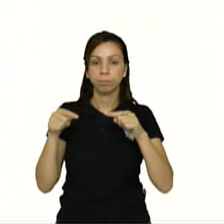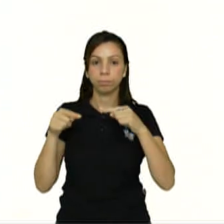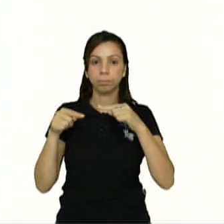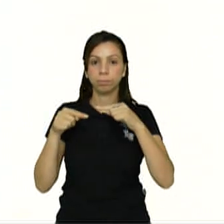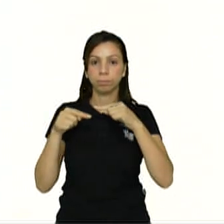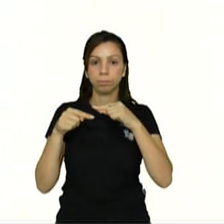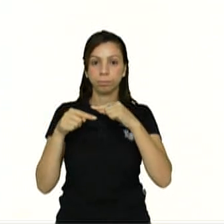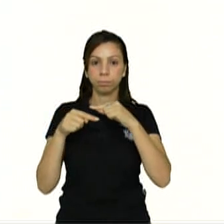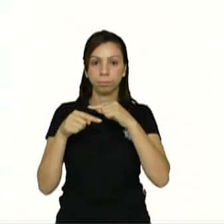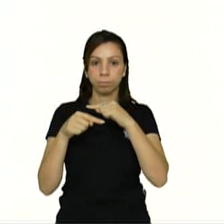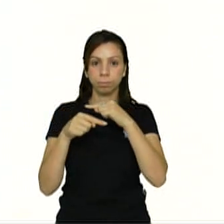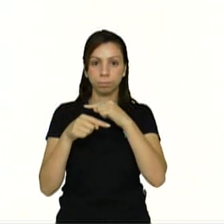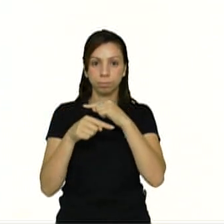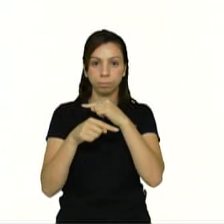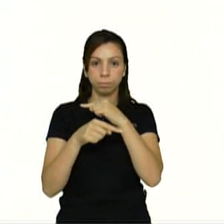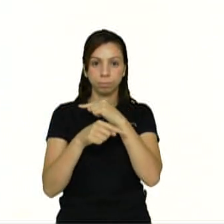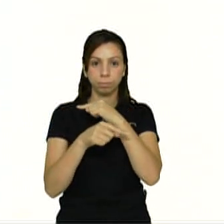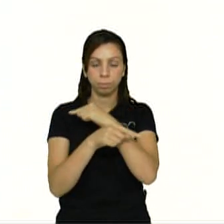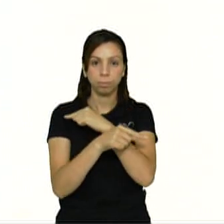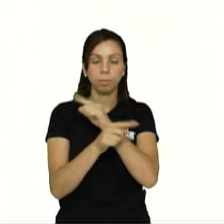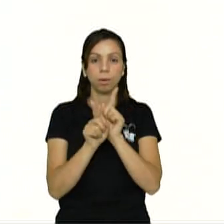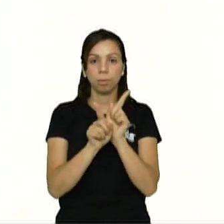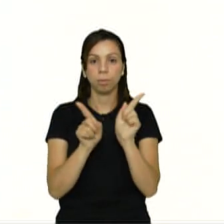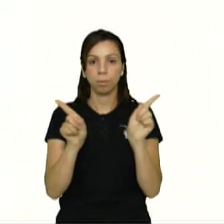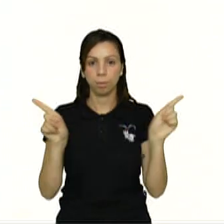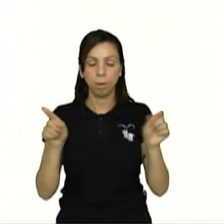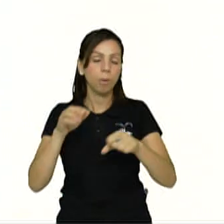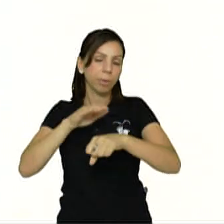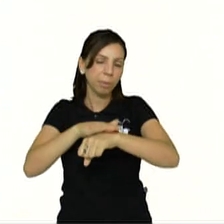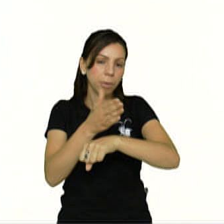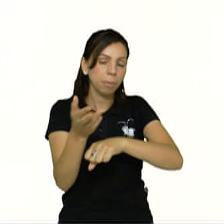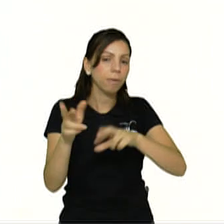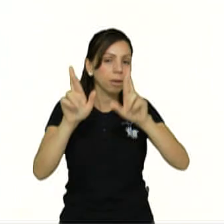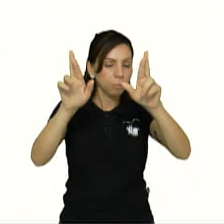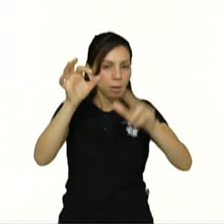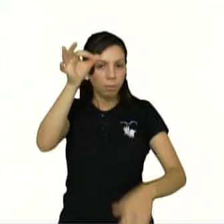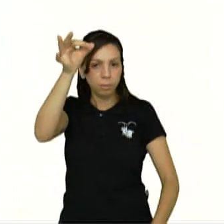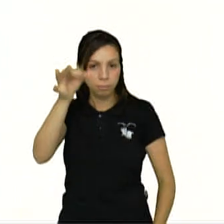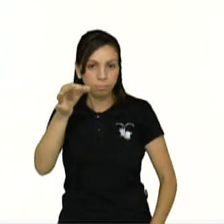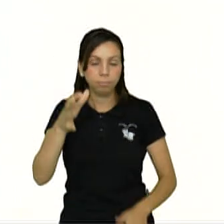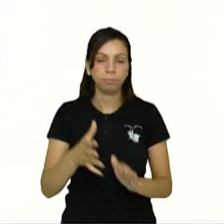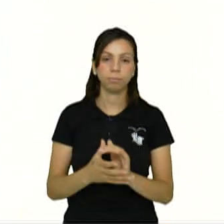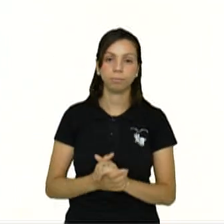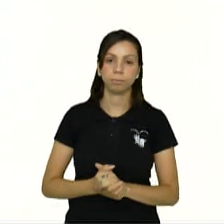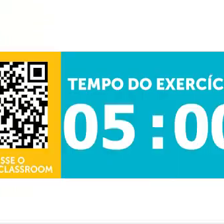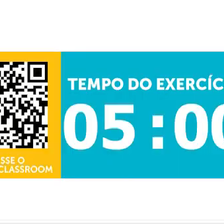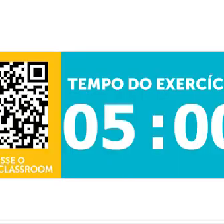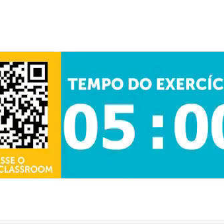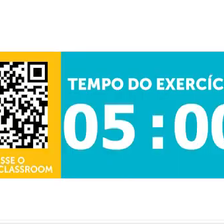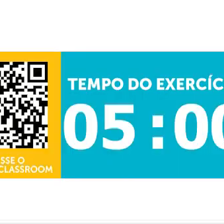contrário. Pessoal, um instante de tempo para você e eu espero que você acerte.